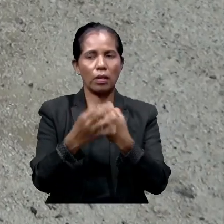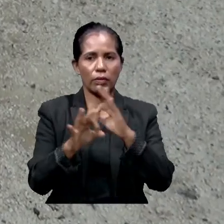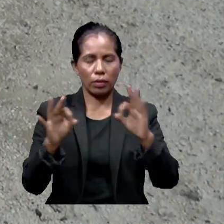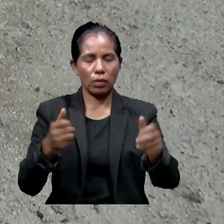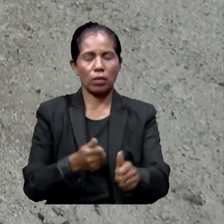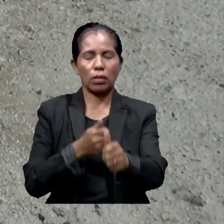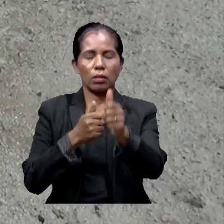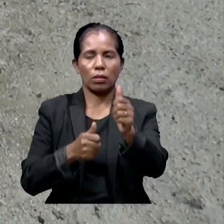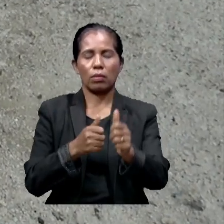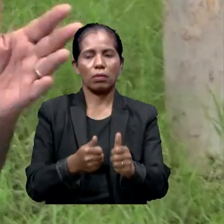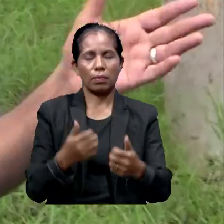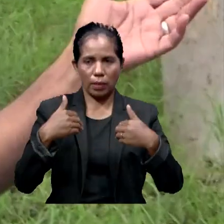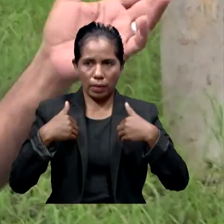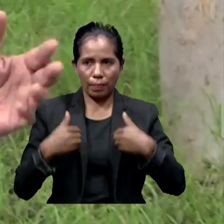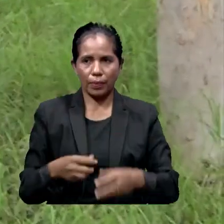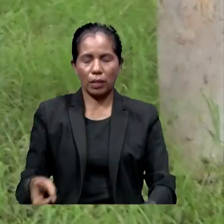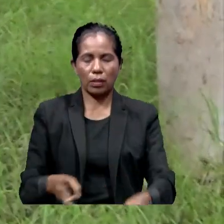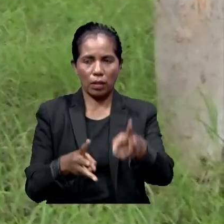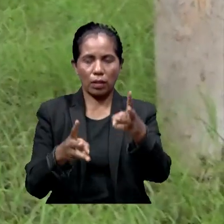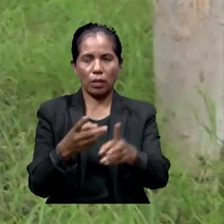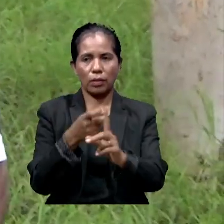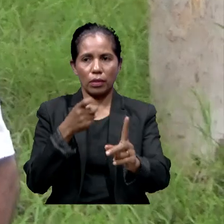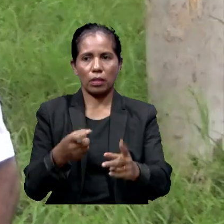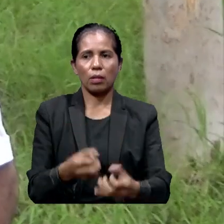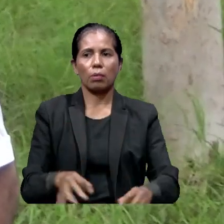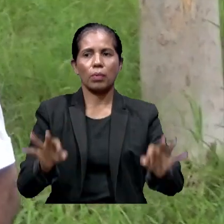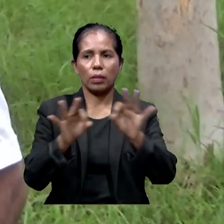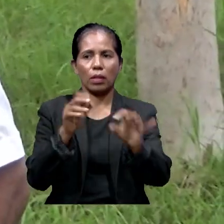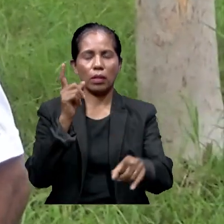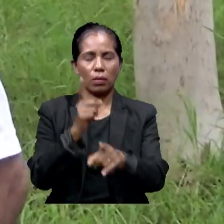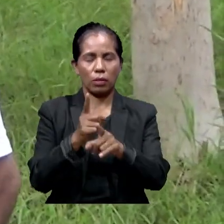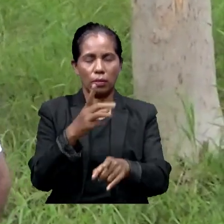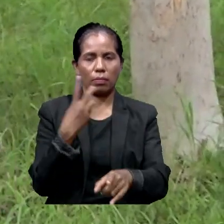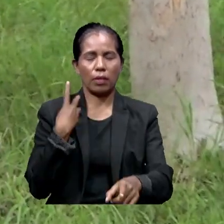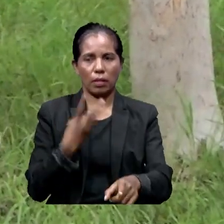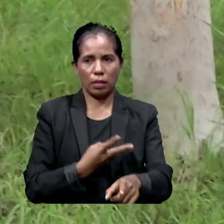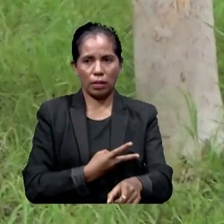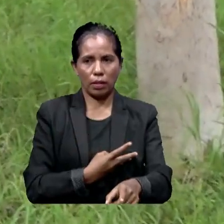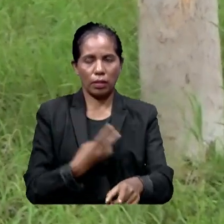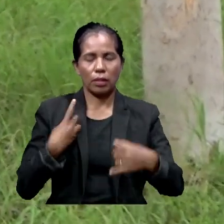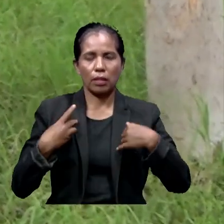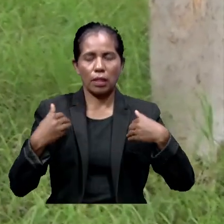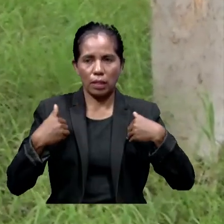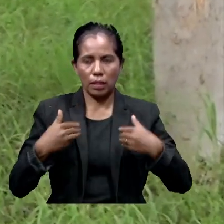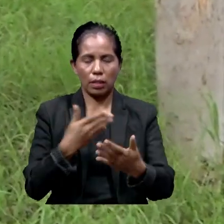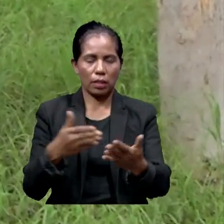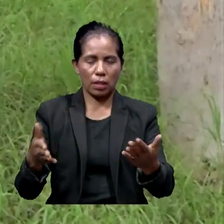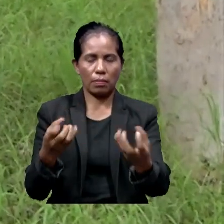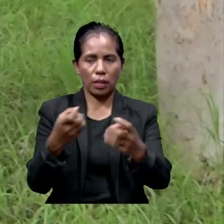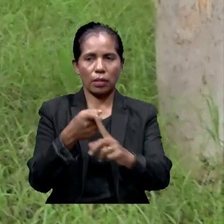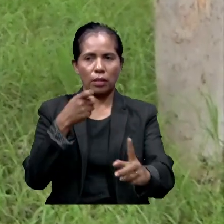nebe iha estrada dene troço dene importante los ba Makadade também tem produto barak husi Makadade